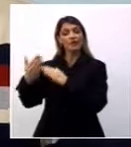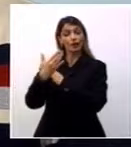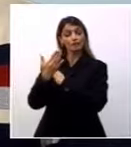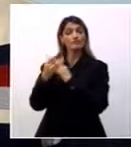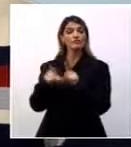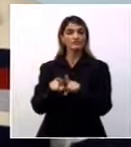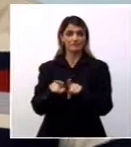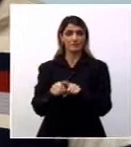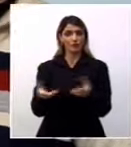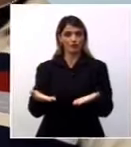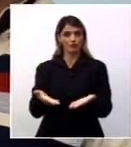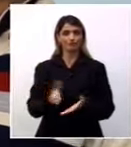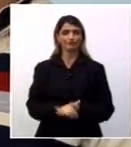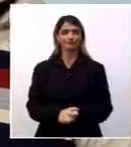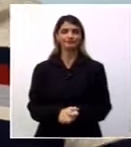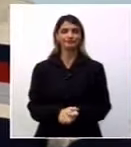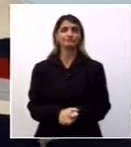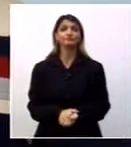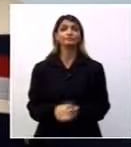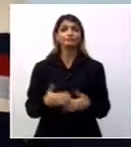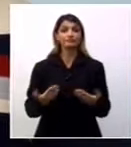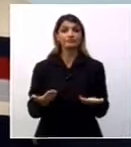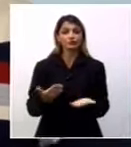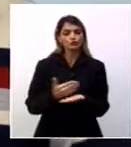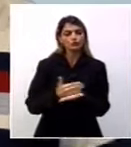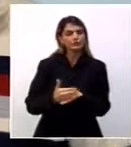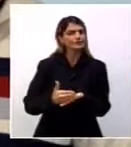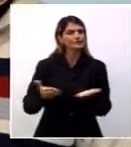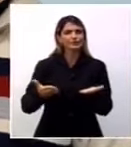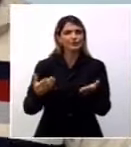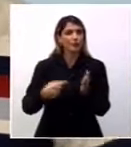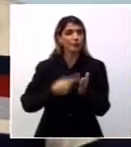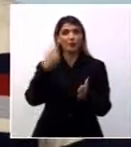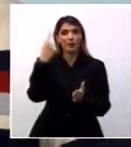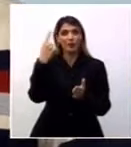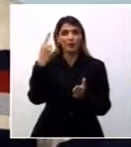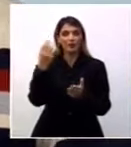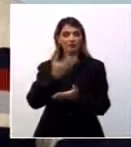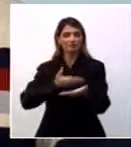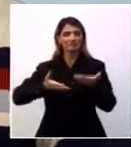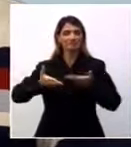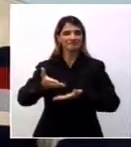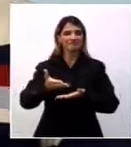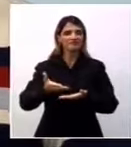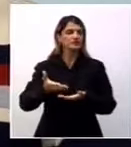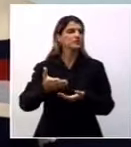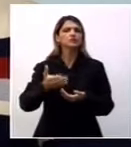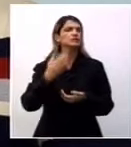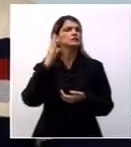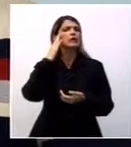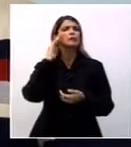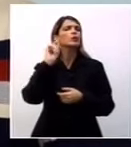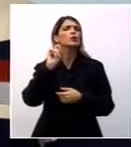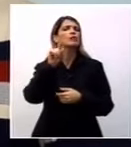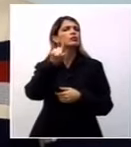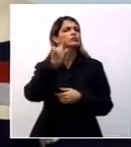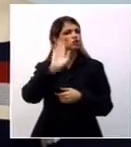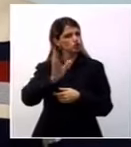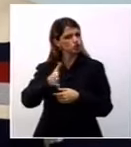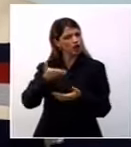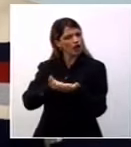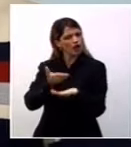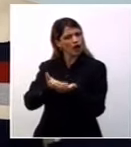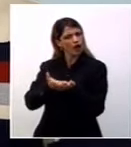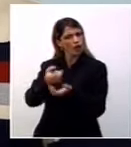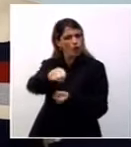ok? Gente, vamos começar agora com a nossa primeira interação. Nós queremos saber de você o quê? Você já fez aula de luta